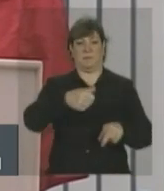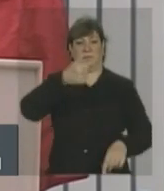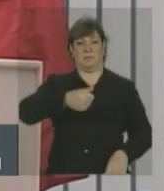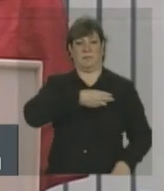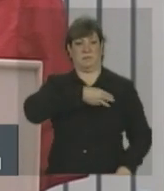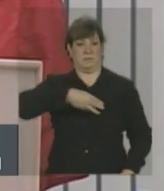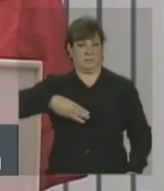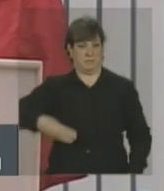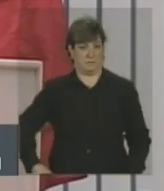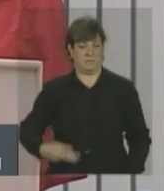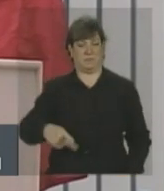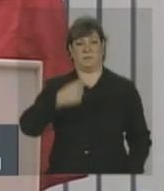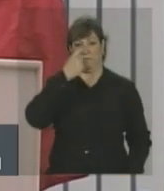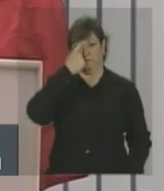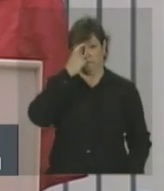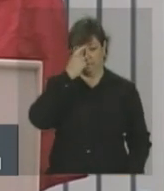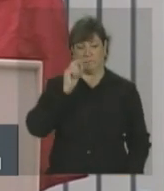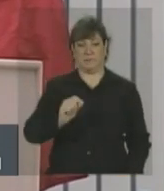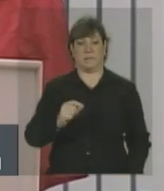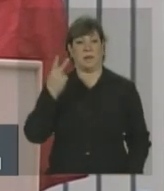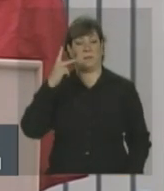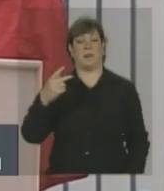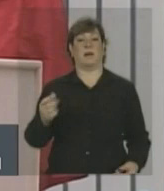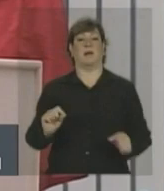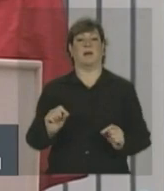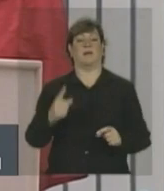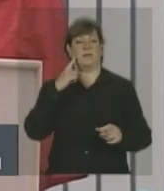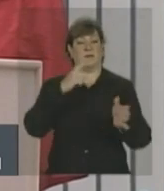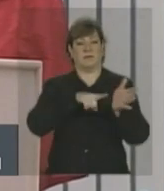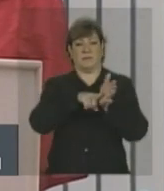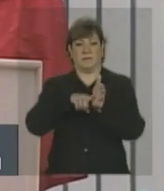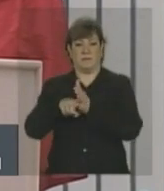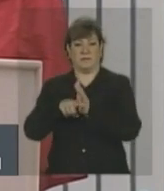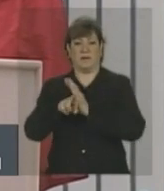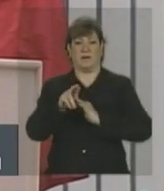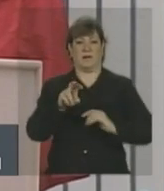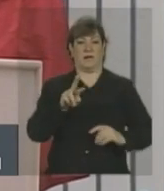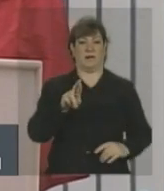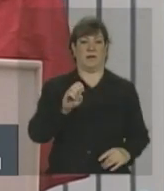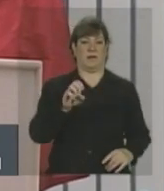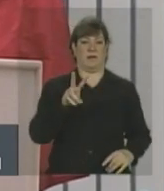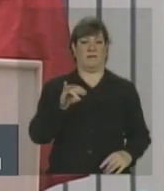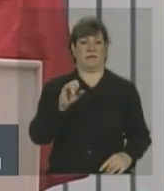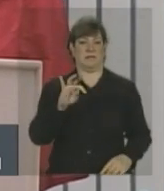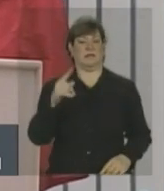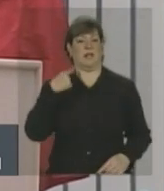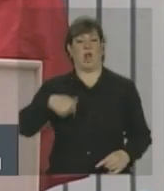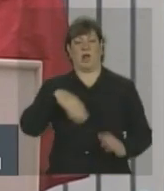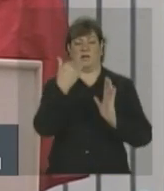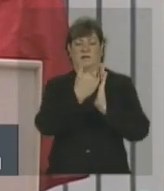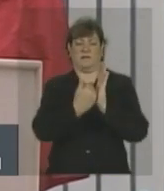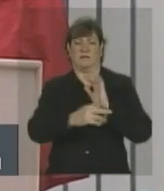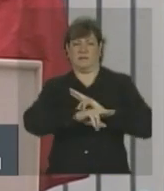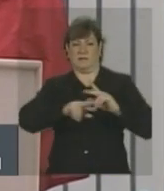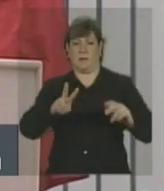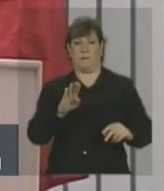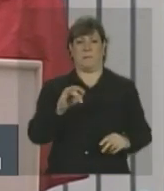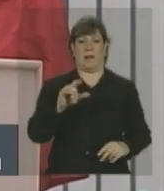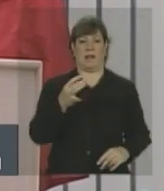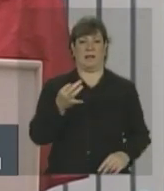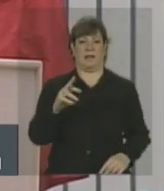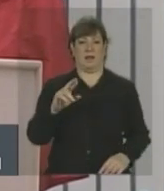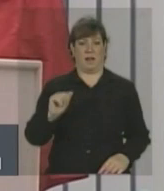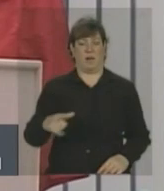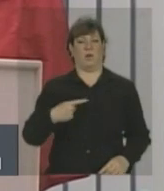primeiro-ministro Manmohan Singh, para passar em revista nossa vasta agenda bilateral e aprofundar nosso diálogo sobre